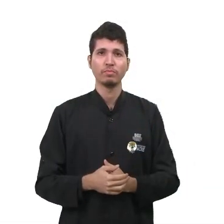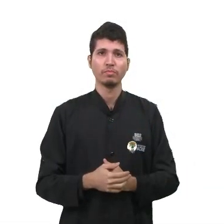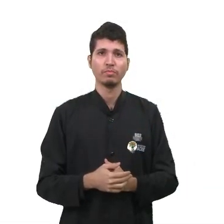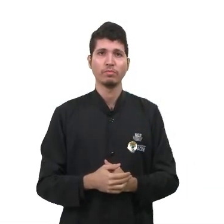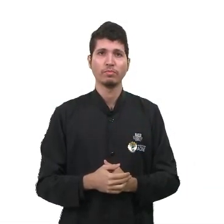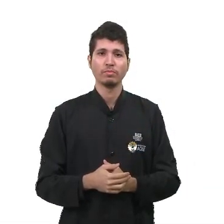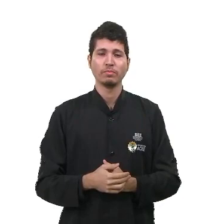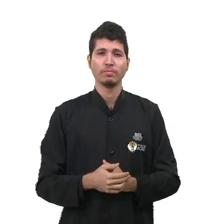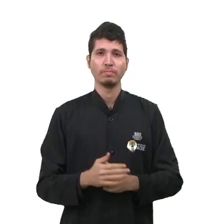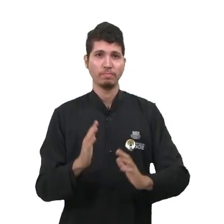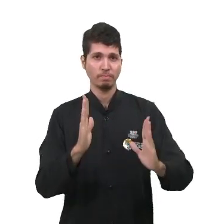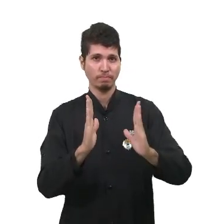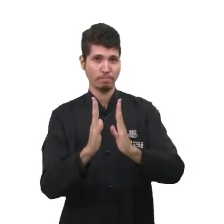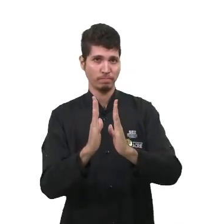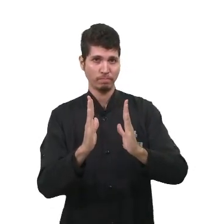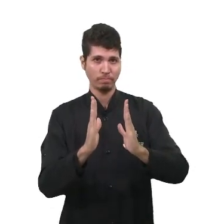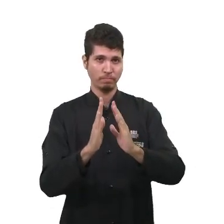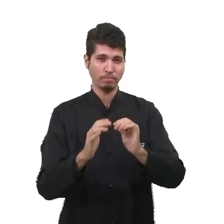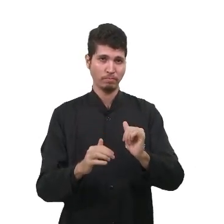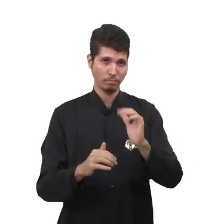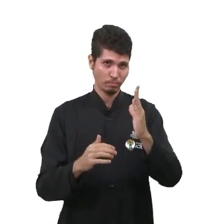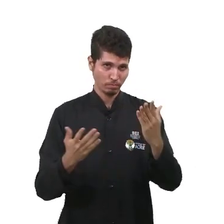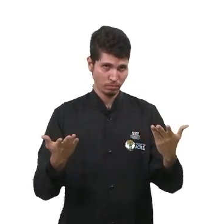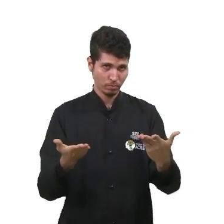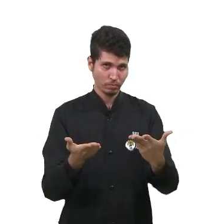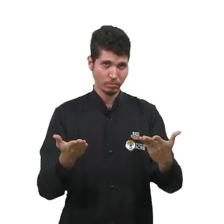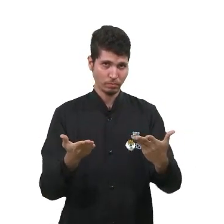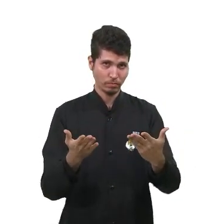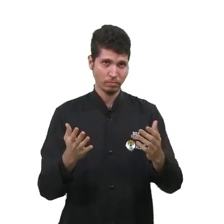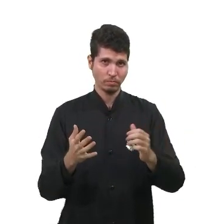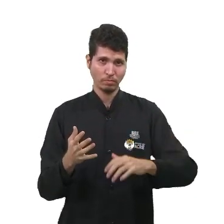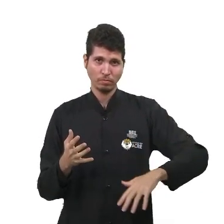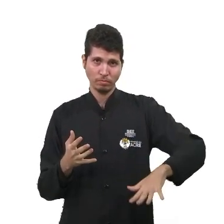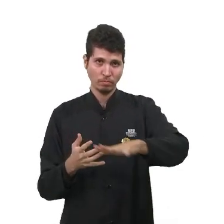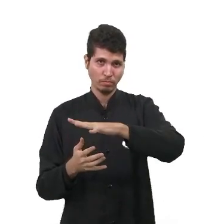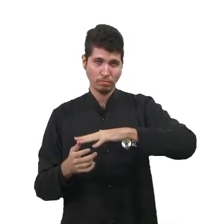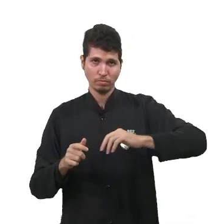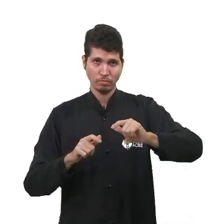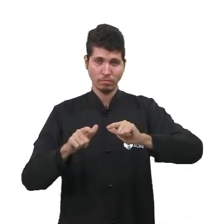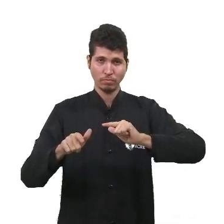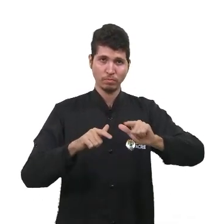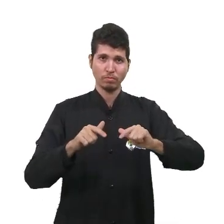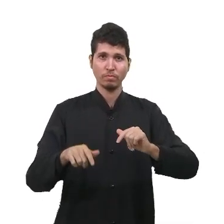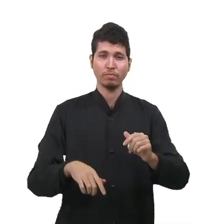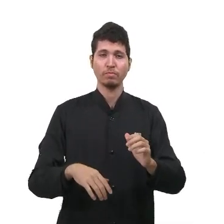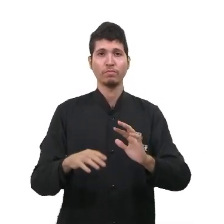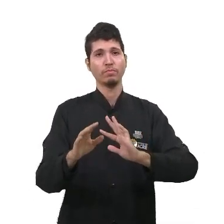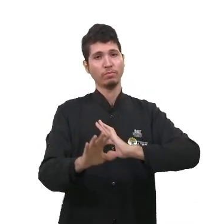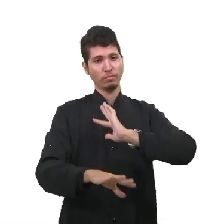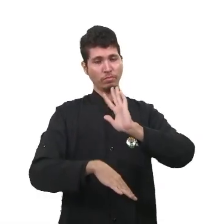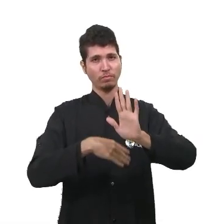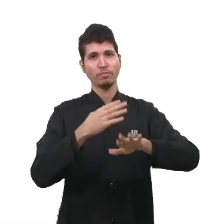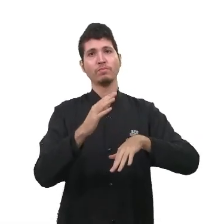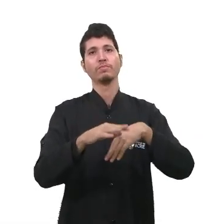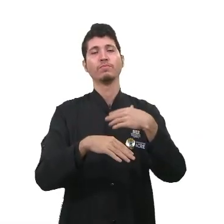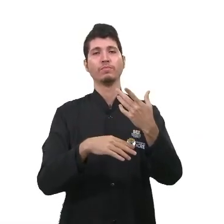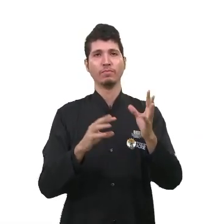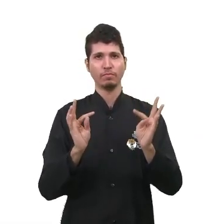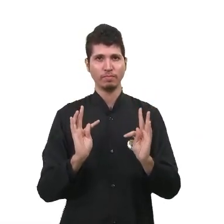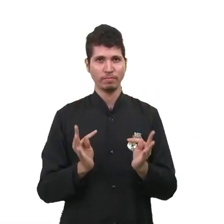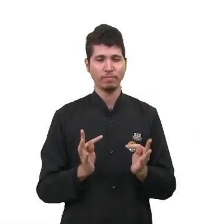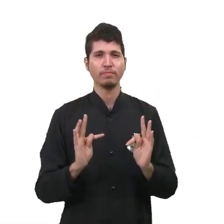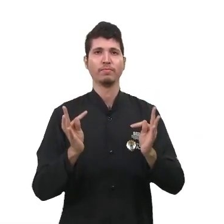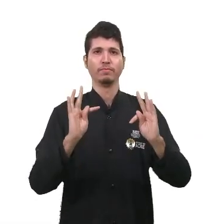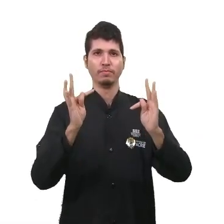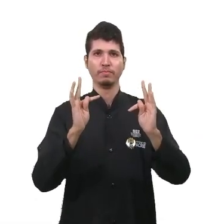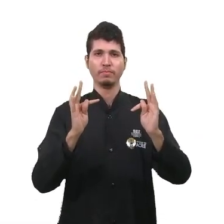é o período mais atual aí do mundo do trabalho. A gente chega no período dos avanços tecnológicos. Primeiro, eu